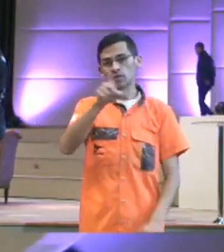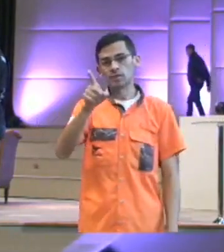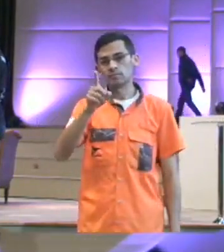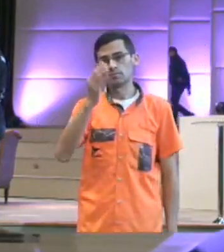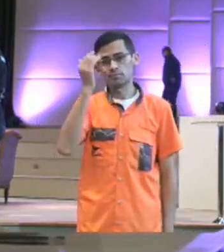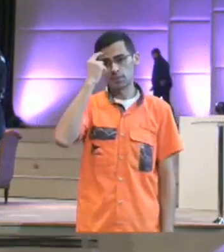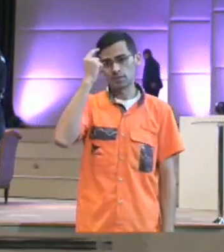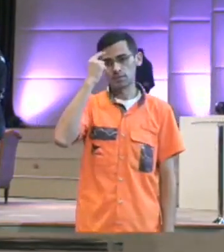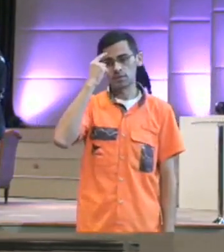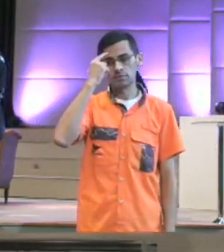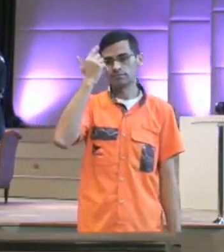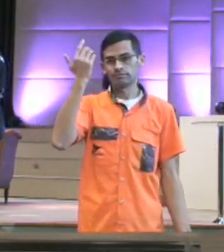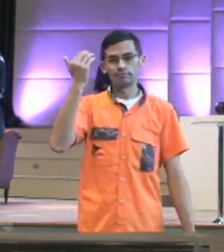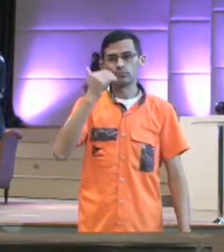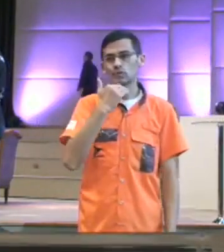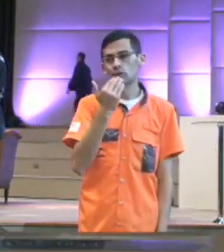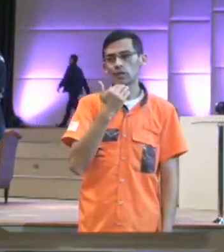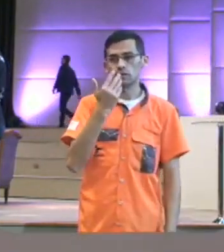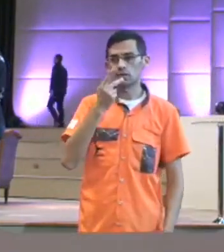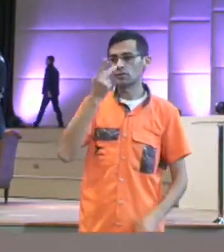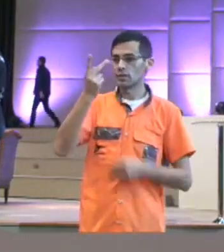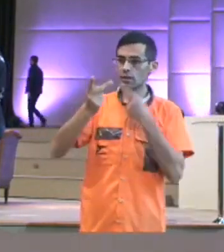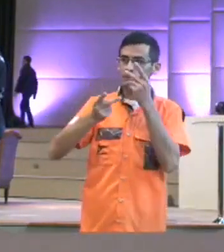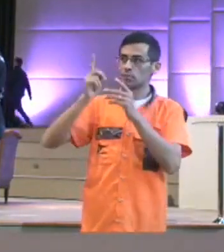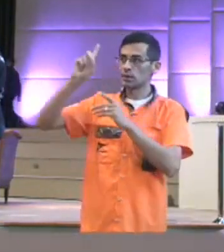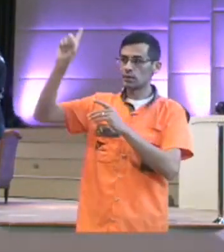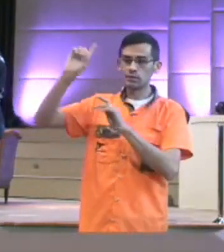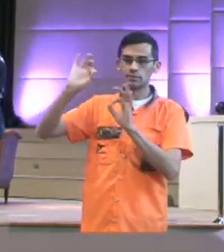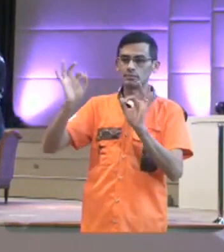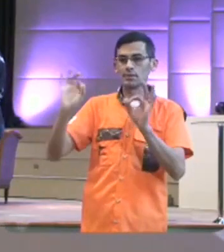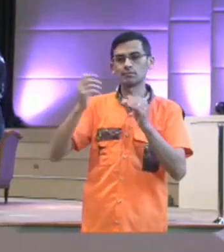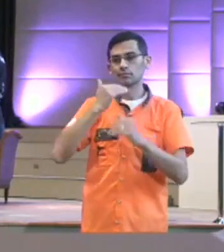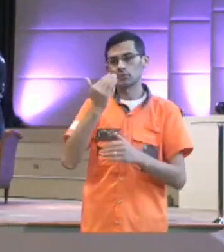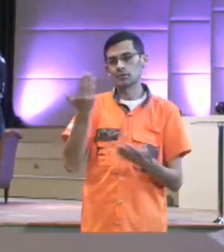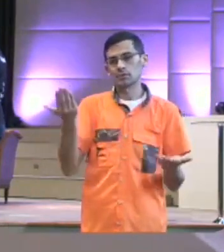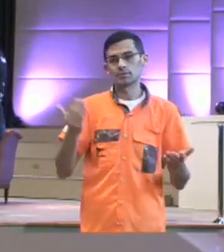que não dá nem para dividir com Deus.